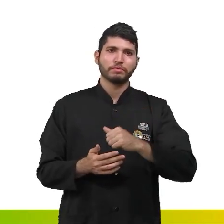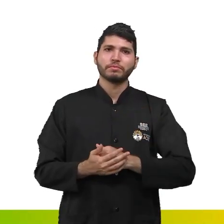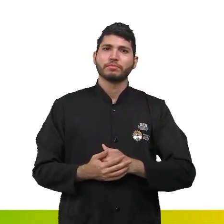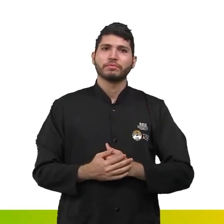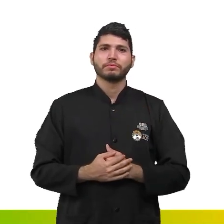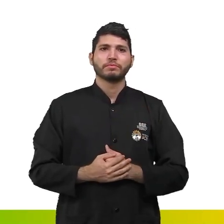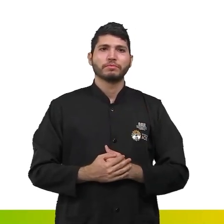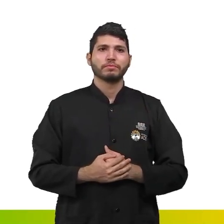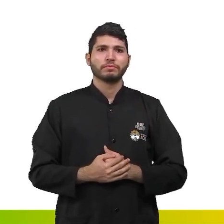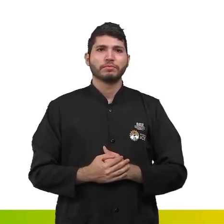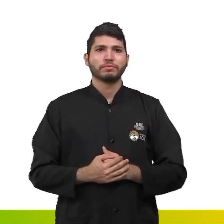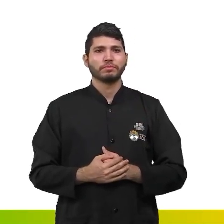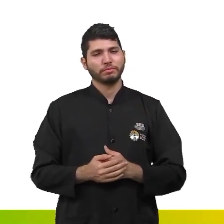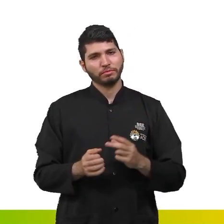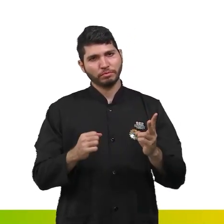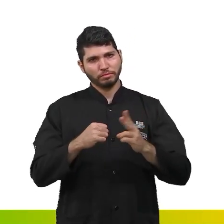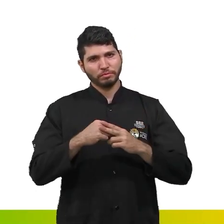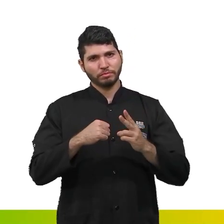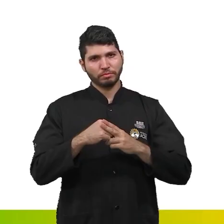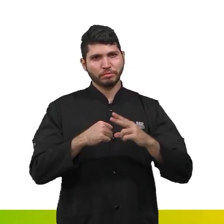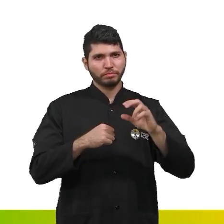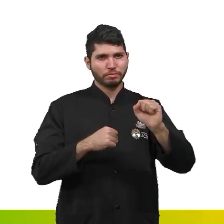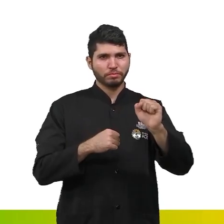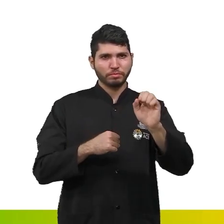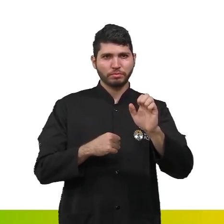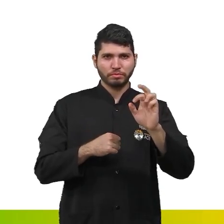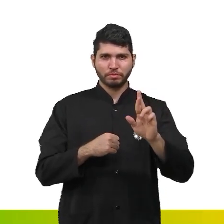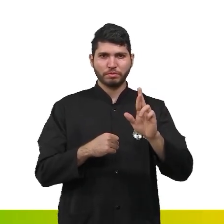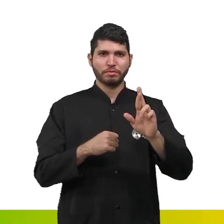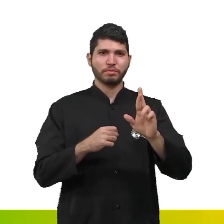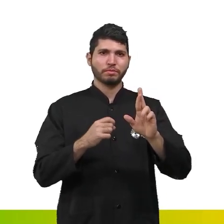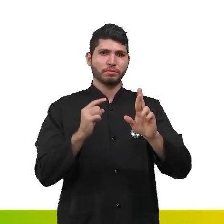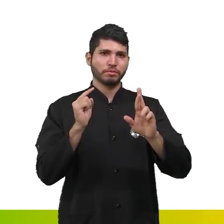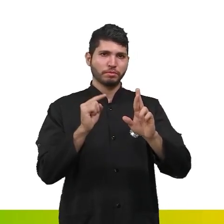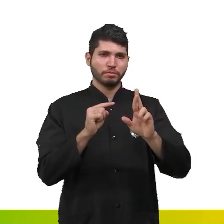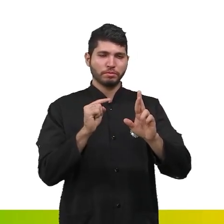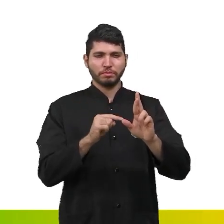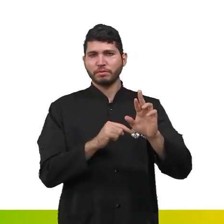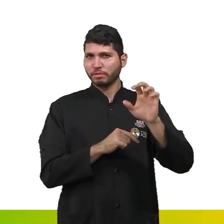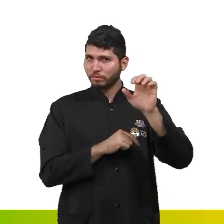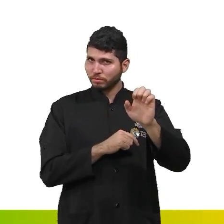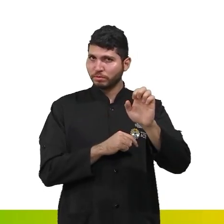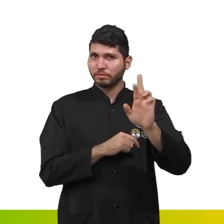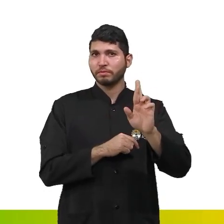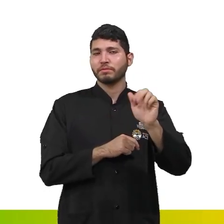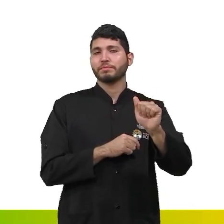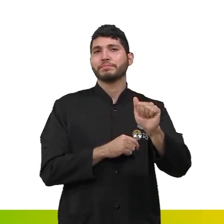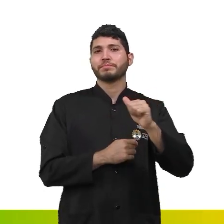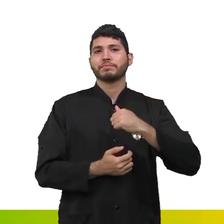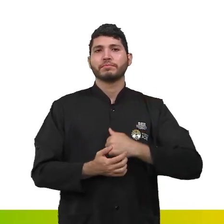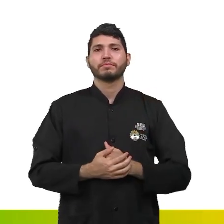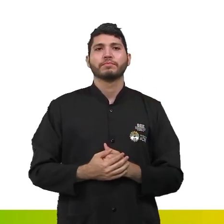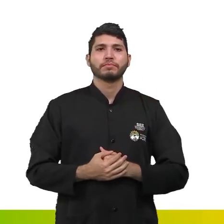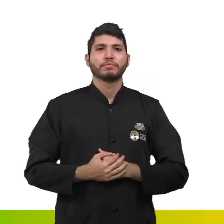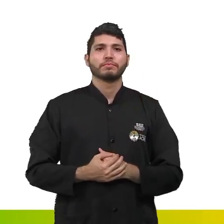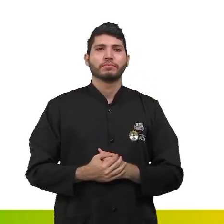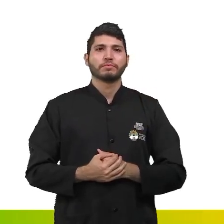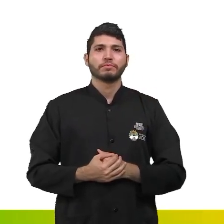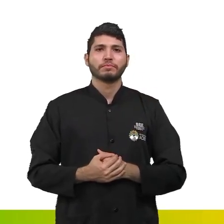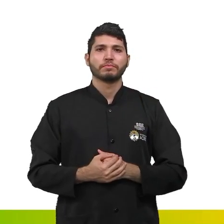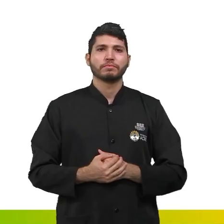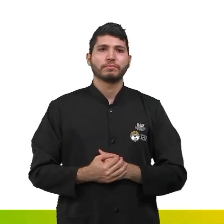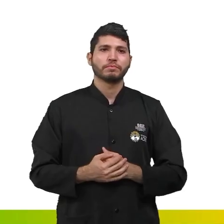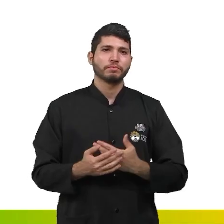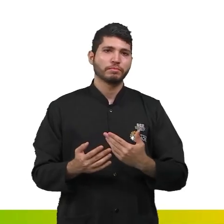ser também já foi. Era enfermeira e seu padre. E seu padre o quê? Ah, professor, regressar de